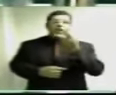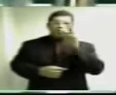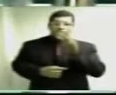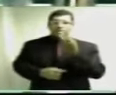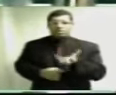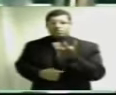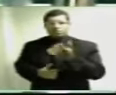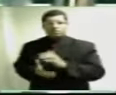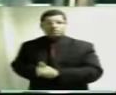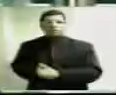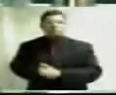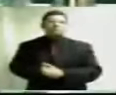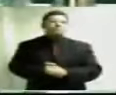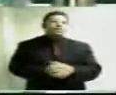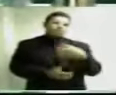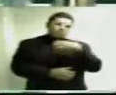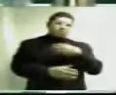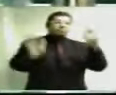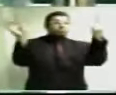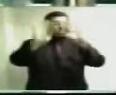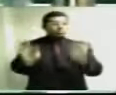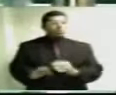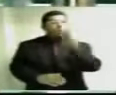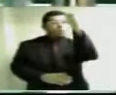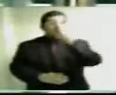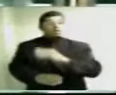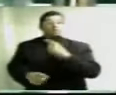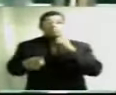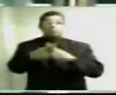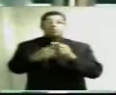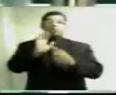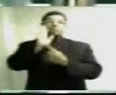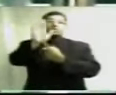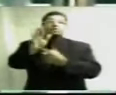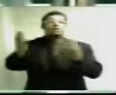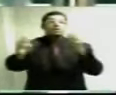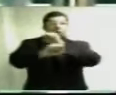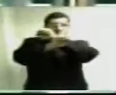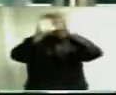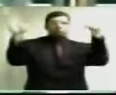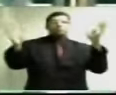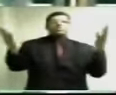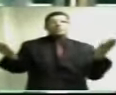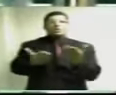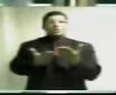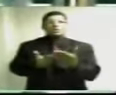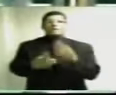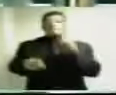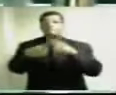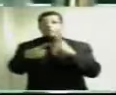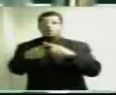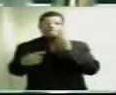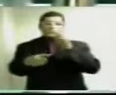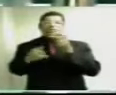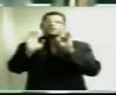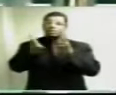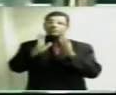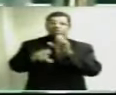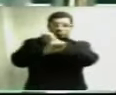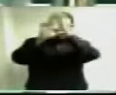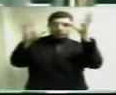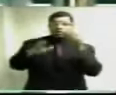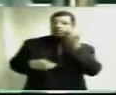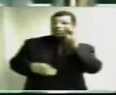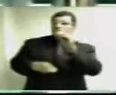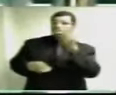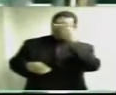disse que me sinto feliz como brasileiro por descobrir, por acordar, por que não dizer, ou seja, acordar